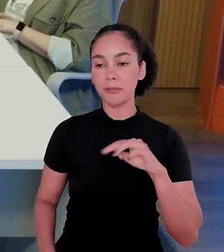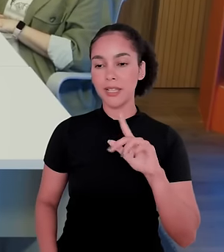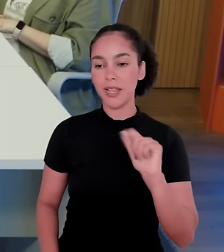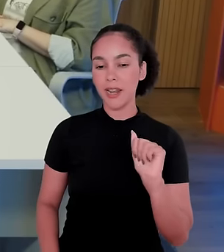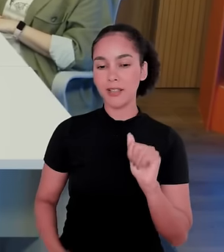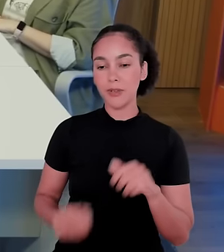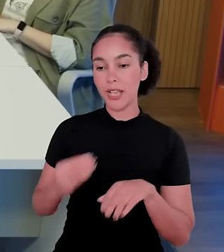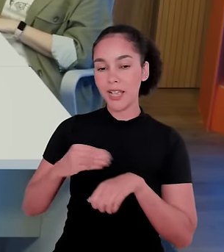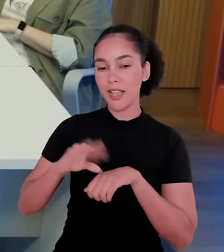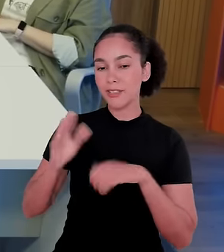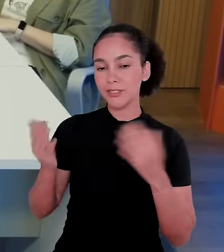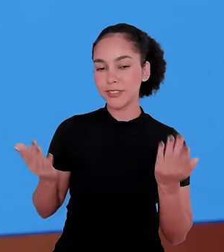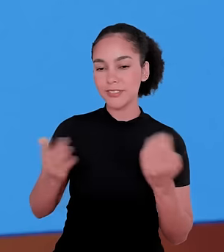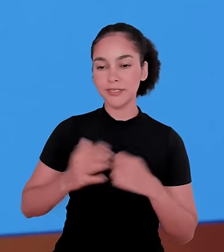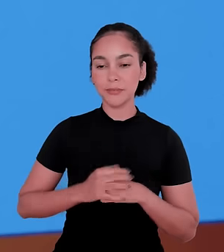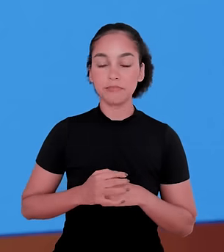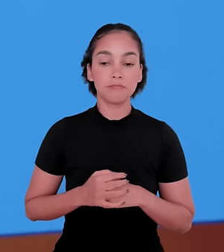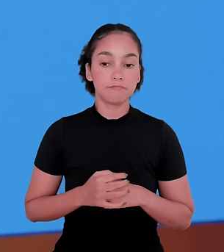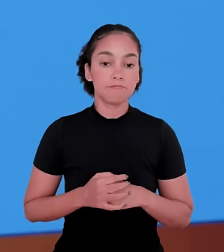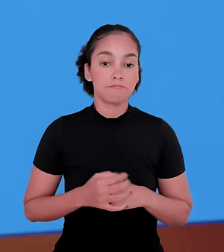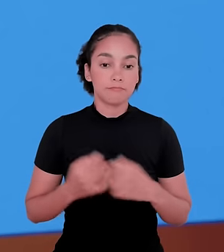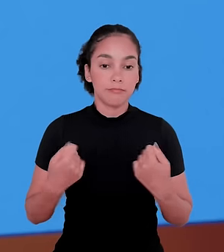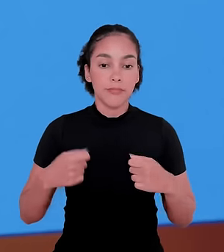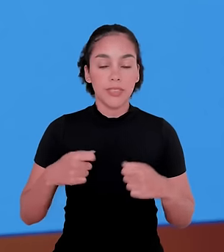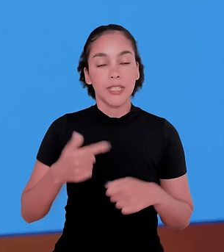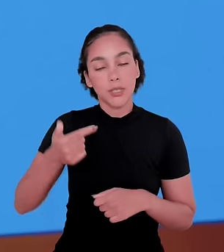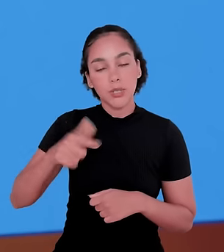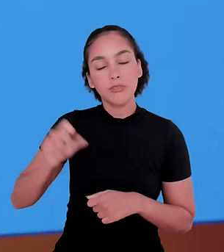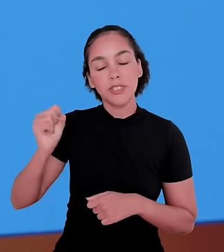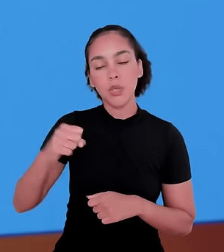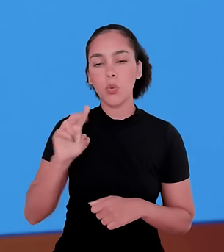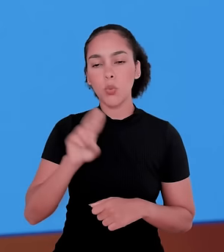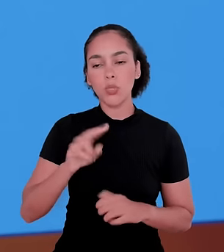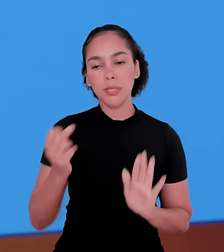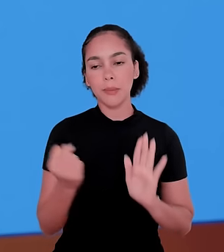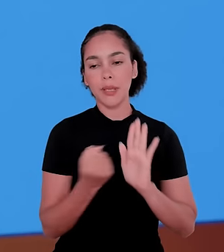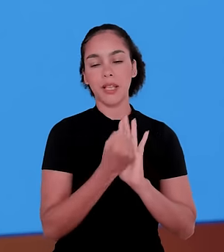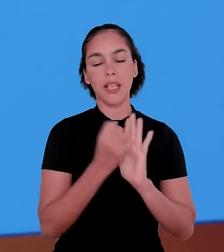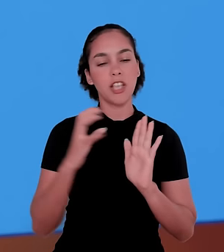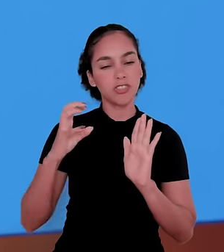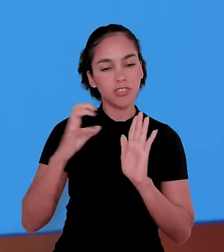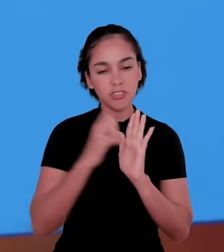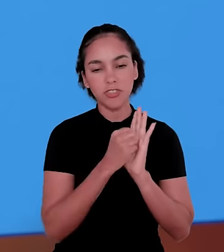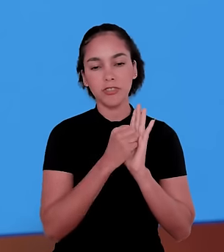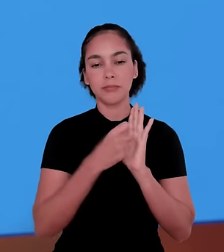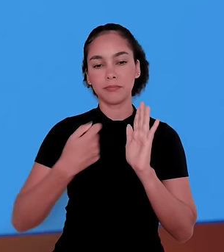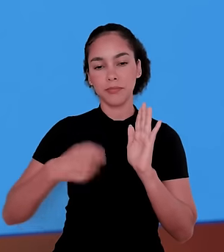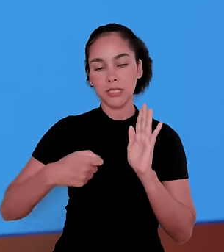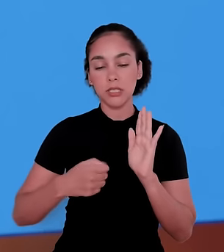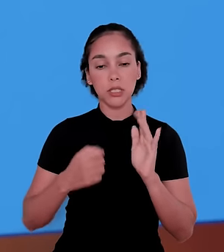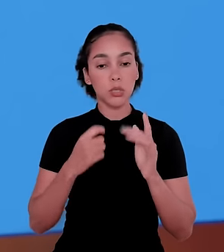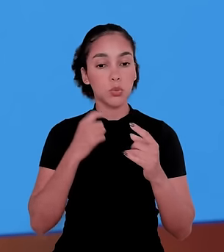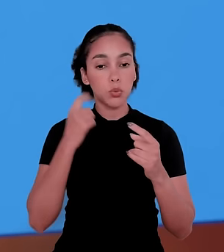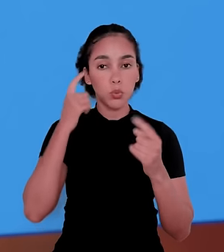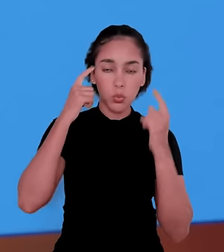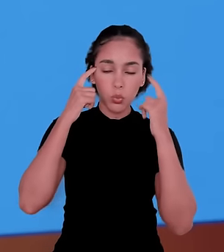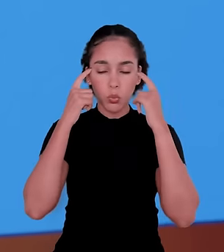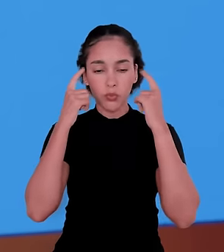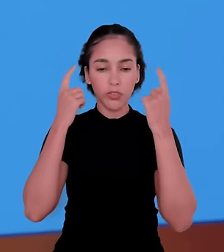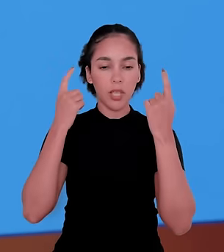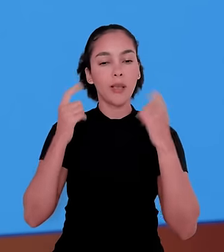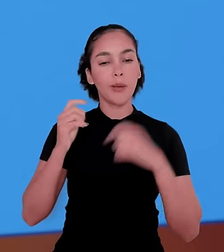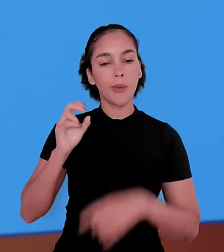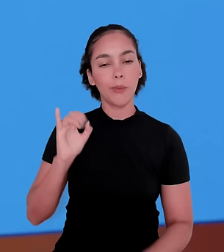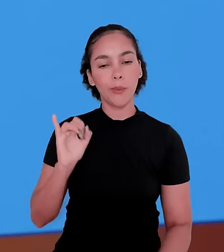recado aí então pra gente é eu acho que a gente tem que reforçar sim use a marca registre a marca se tenha dúvidas e o